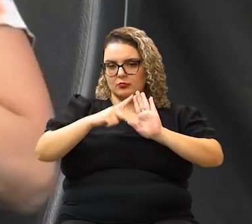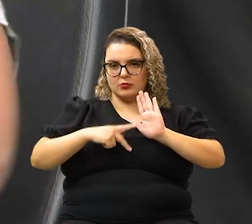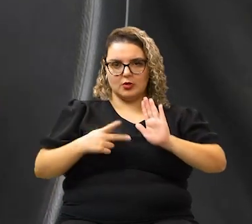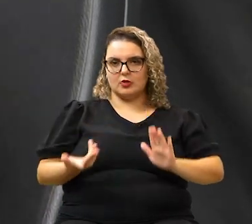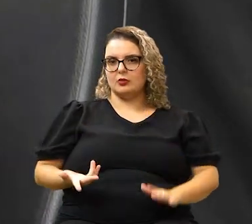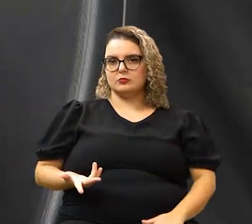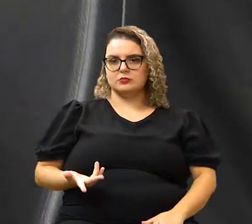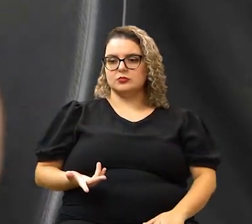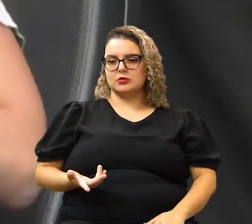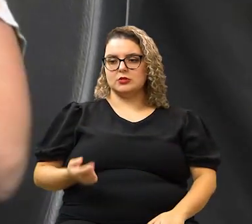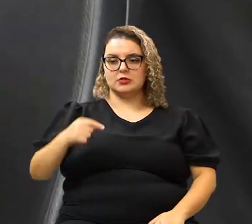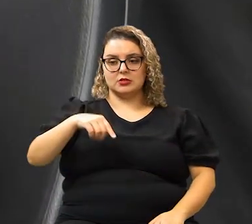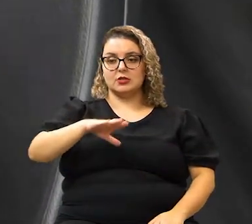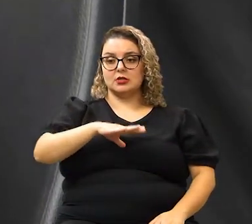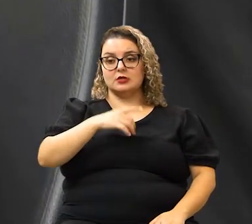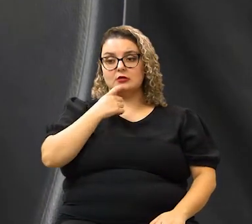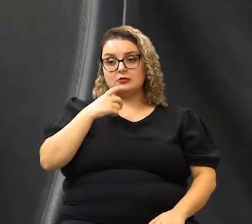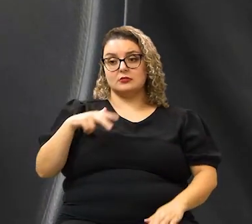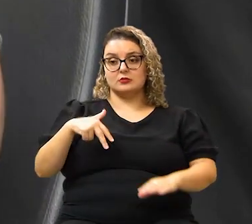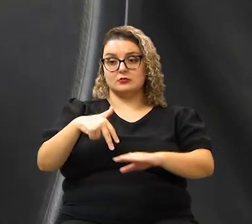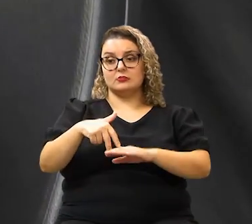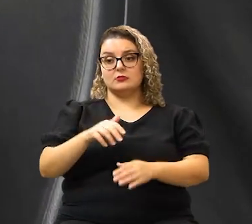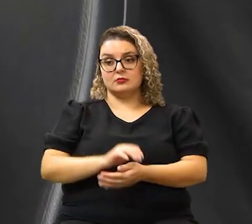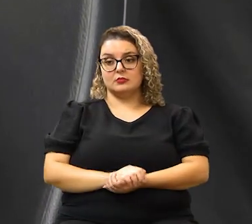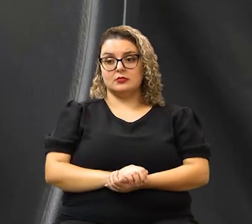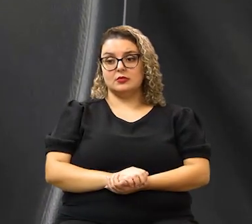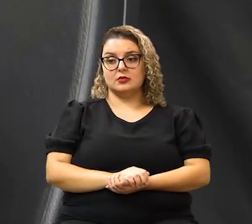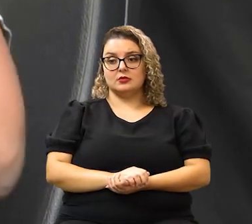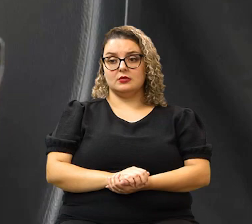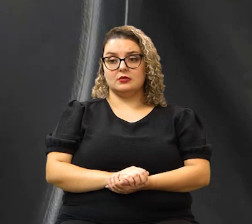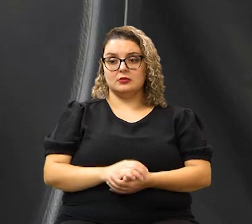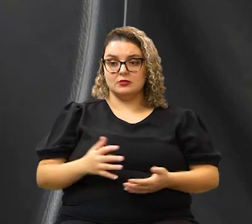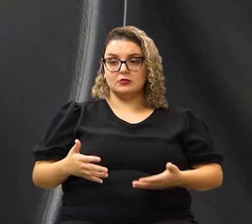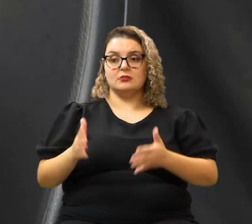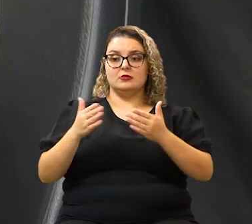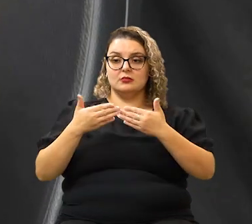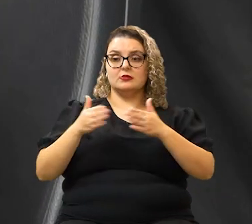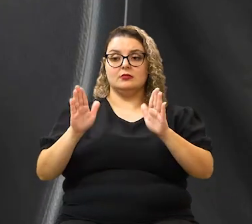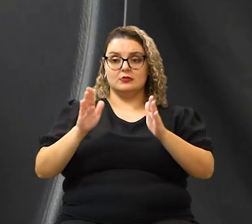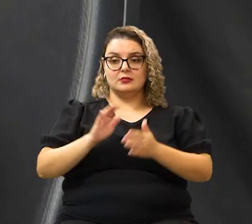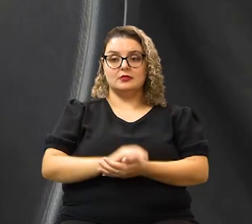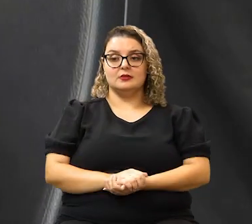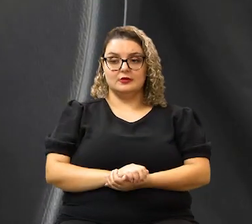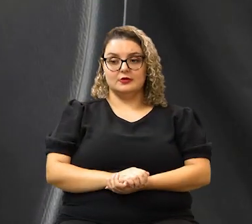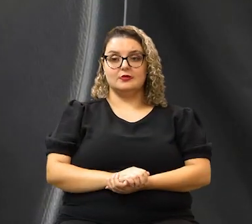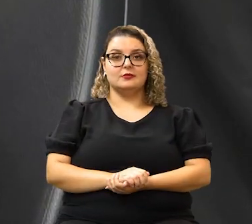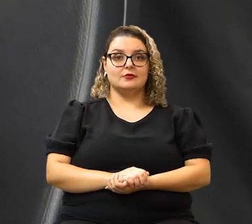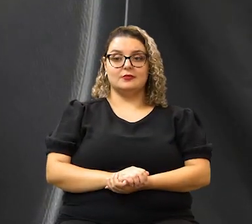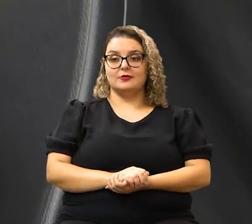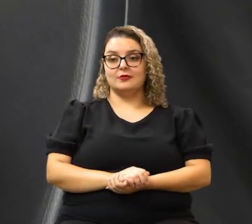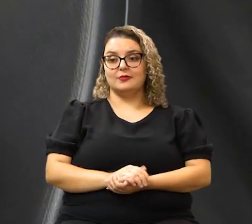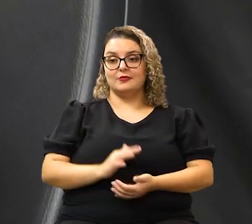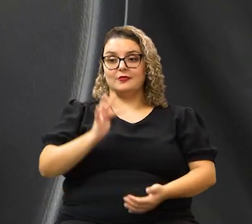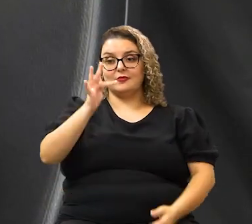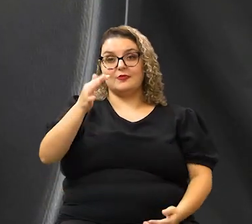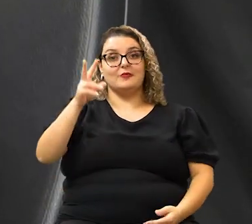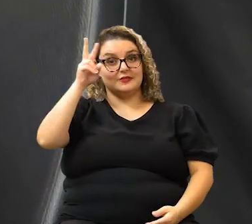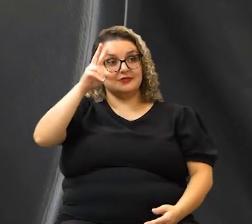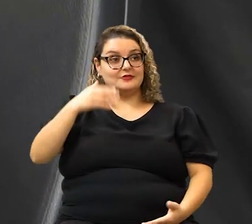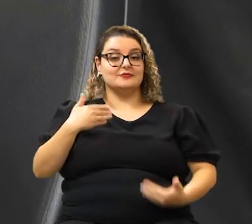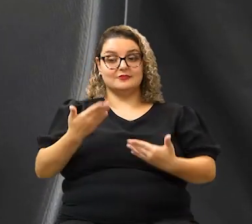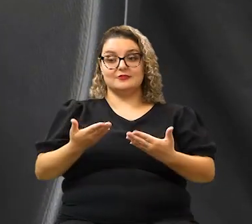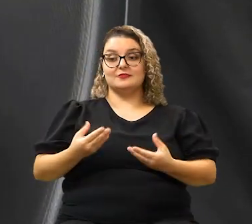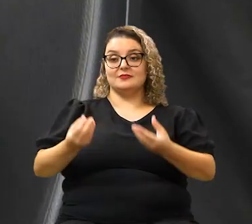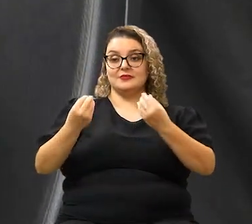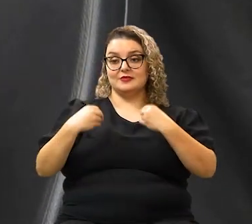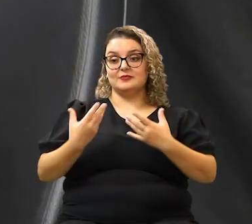Coube o destino, né? A história me deu essa responsabilidade e acho que fomos bem-sucedidas. Não da